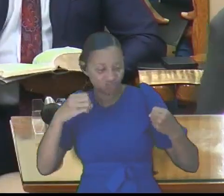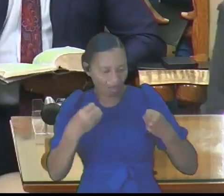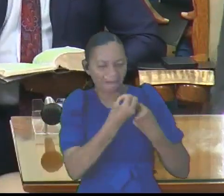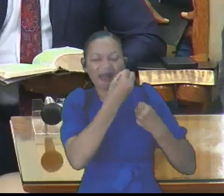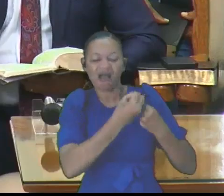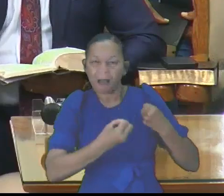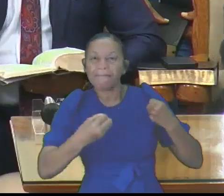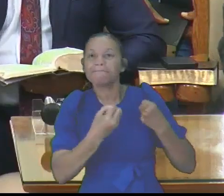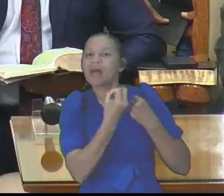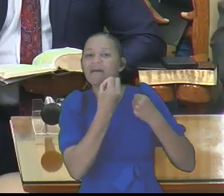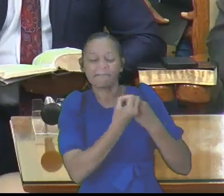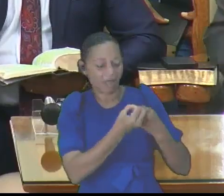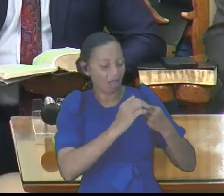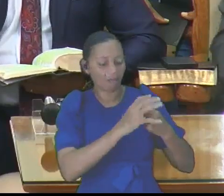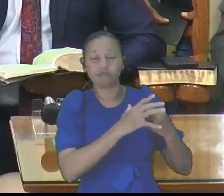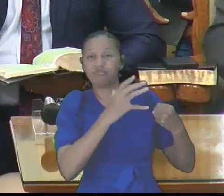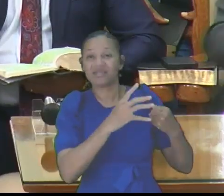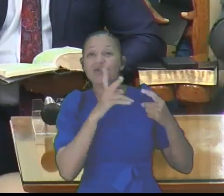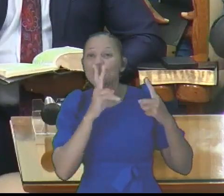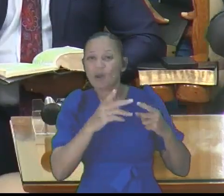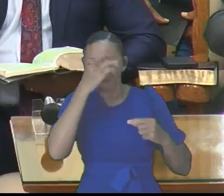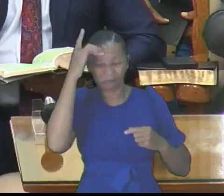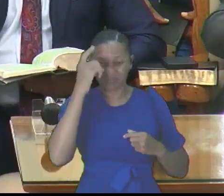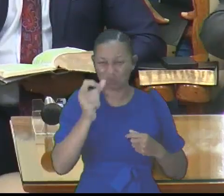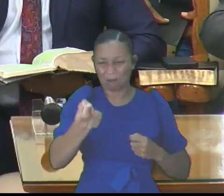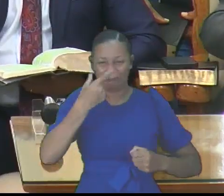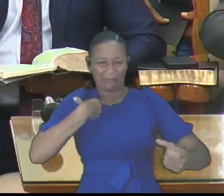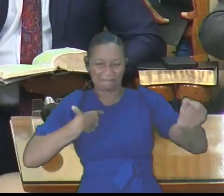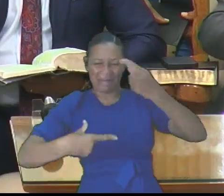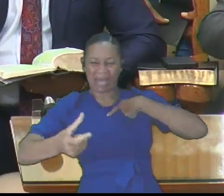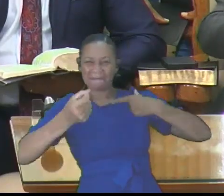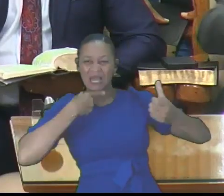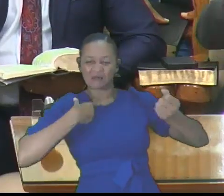quê? Nunca vai ser moldada, nunca vai ser um seixo.